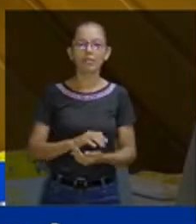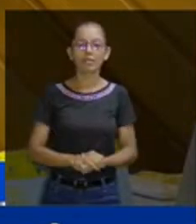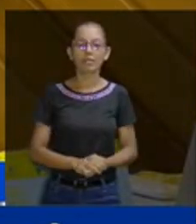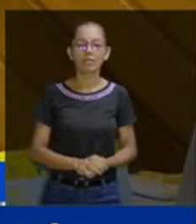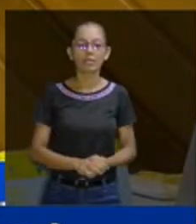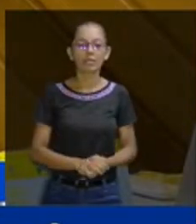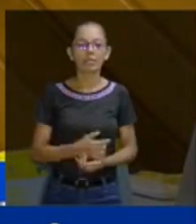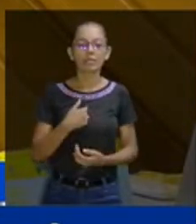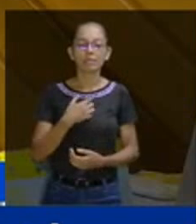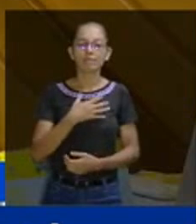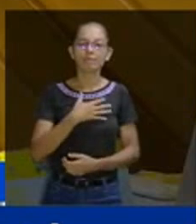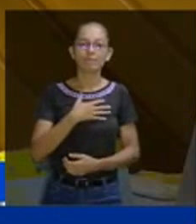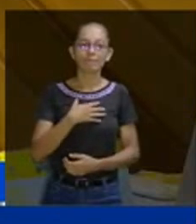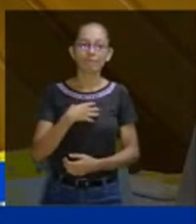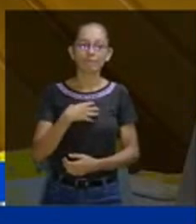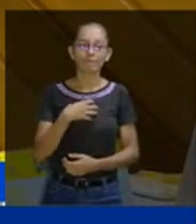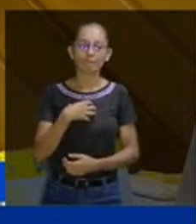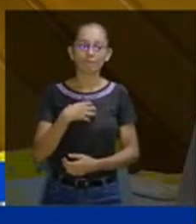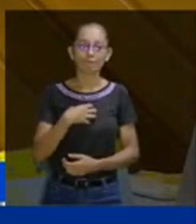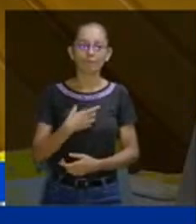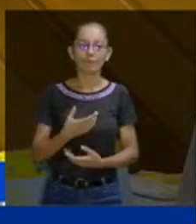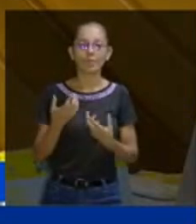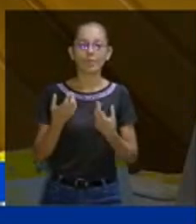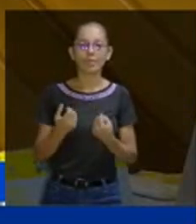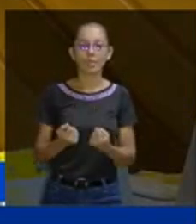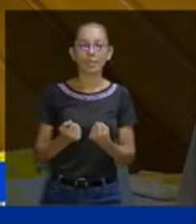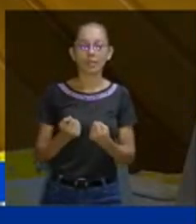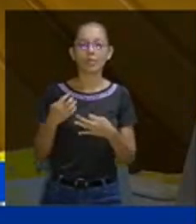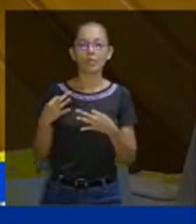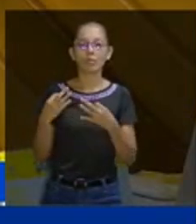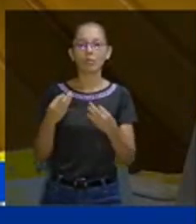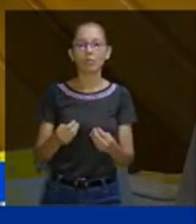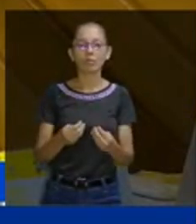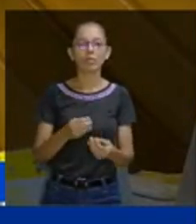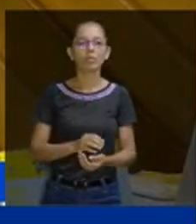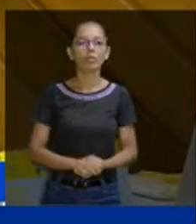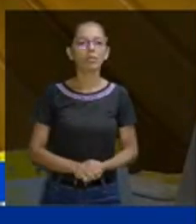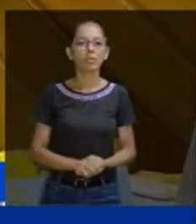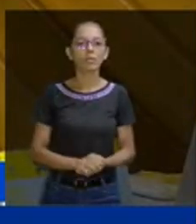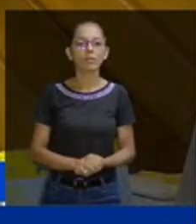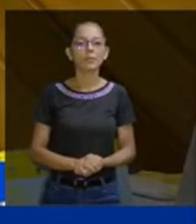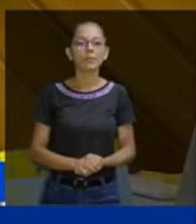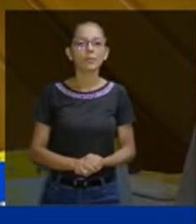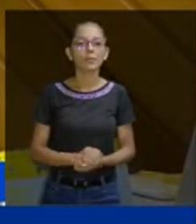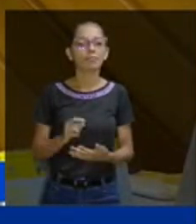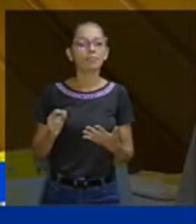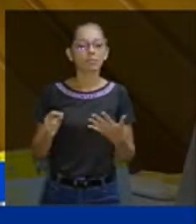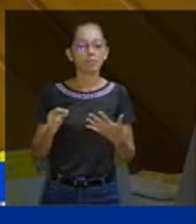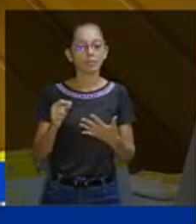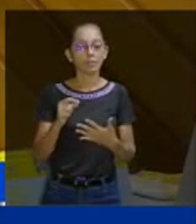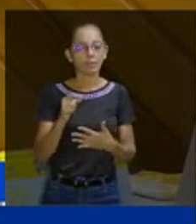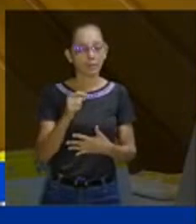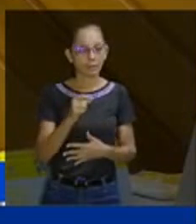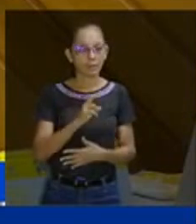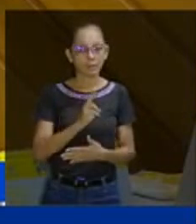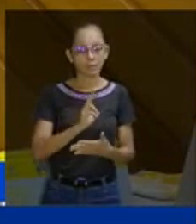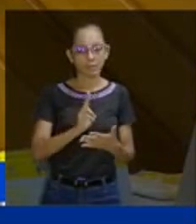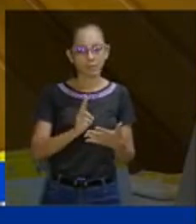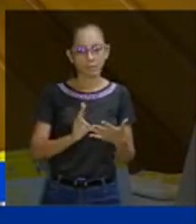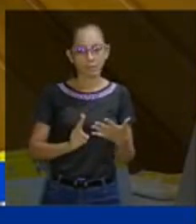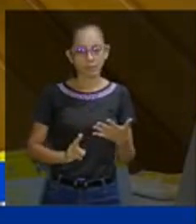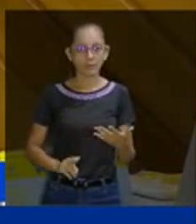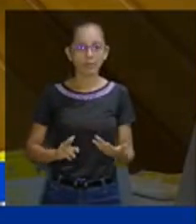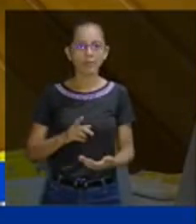acolhida e respeitada por todos aqui. Permanece o foco da juíza Paola Santos. Milene, Cleme, Alessandra, Lena,